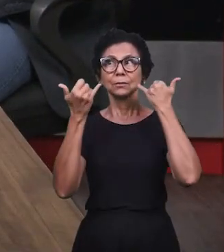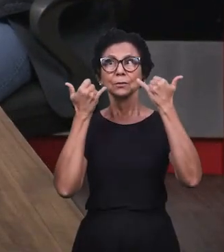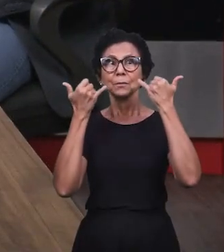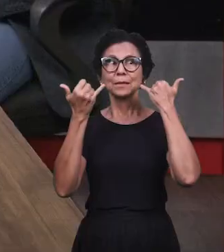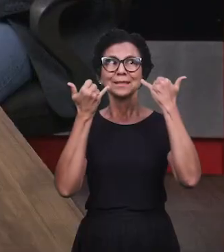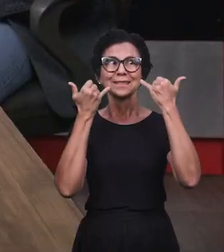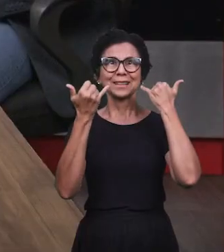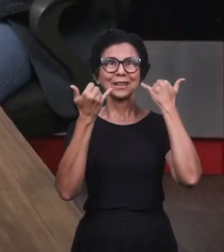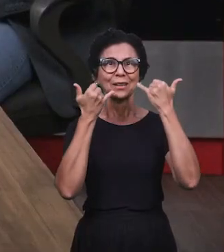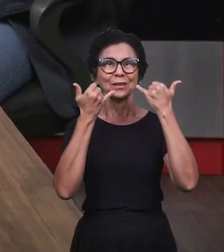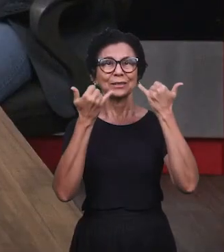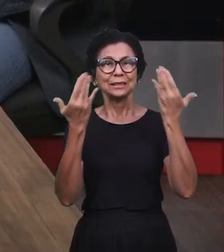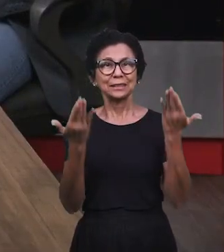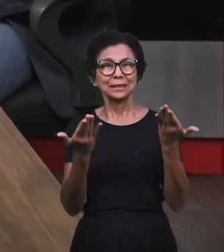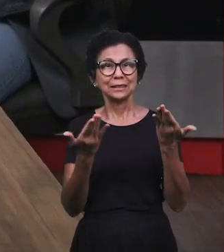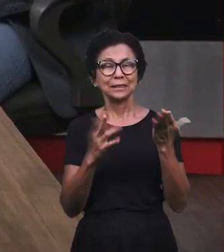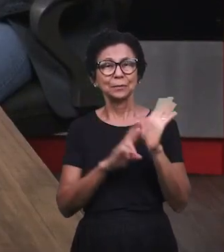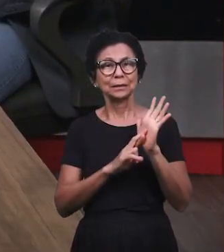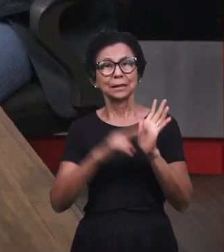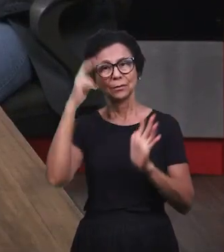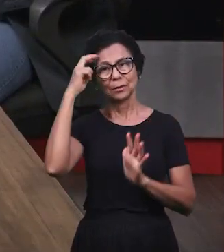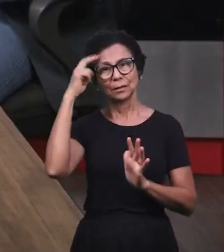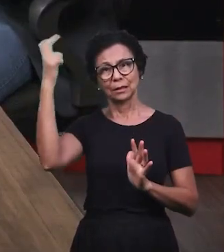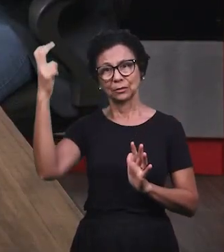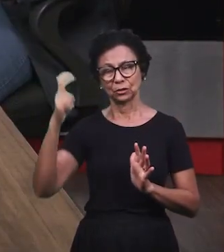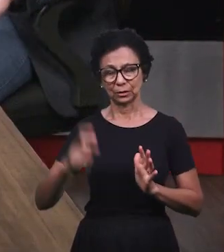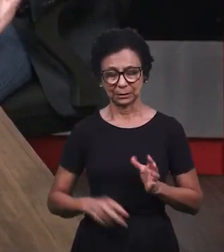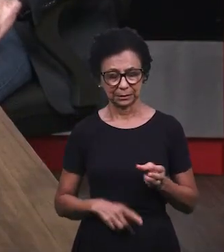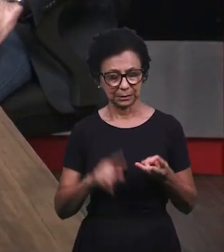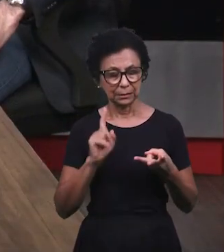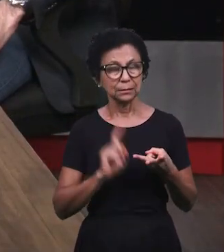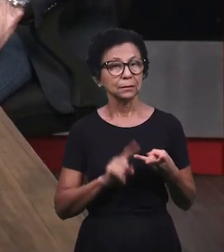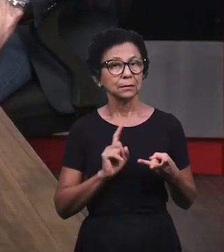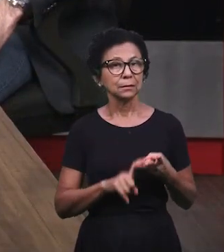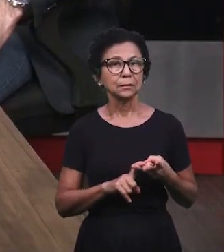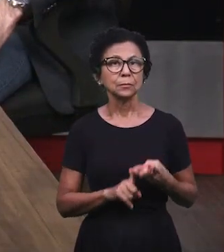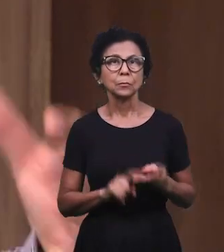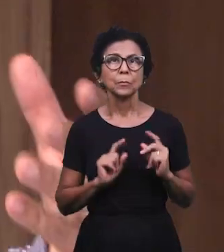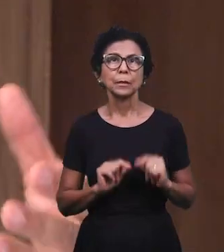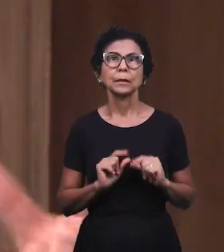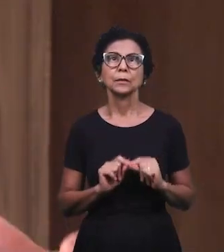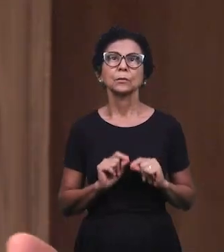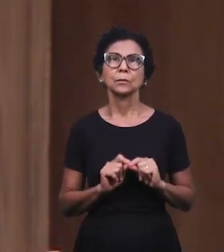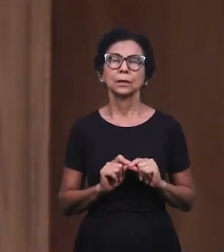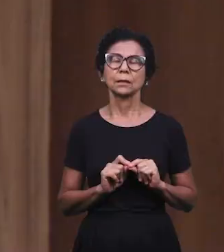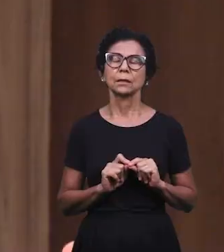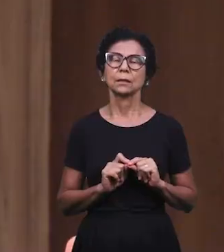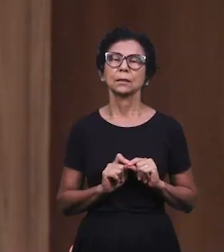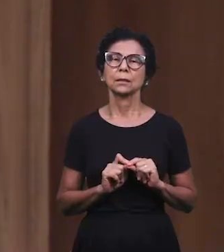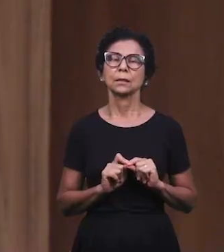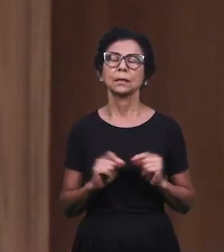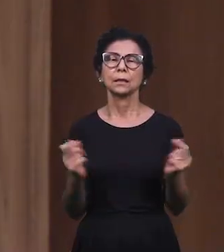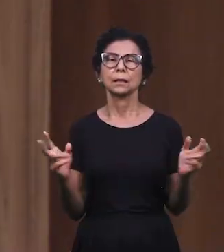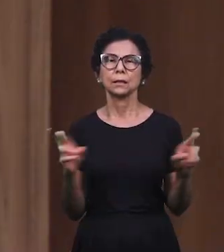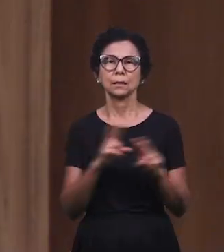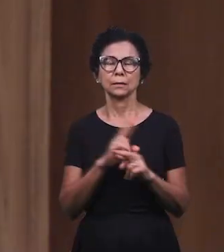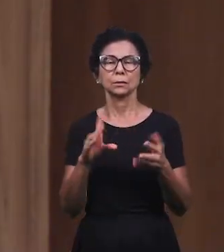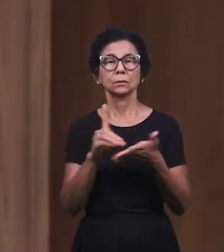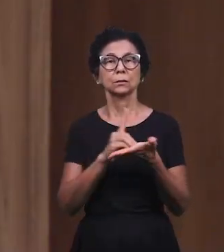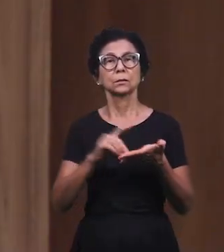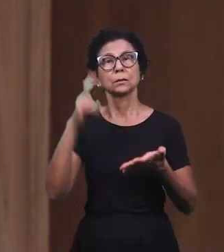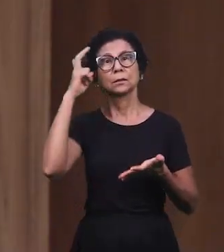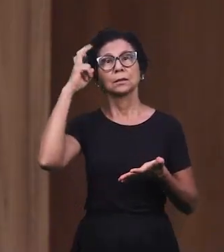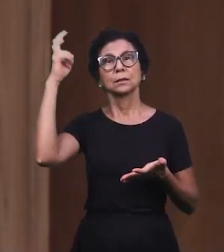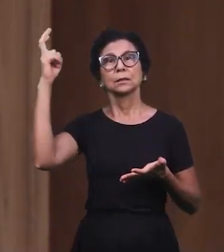de inteligência. Sim. Um outro elemento que diz respeito ao design inteligente é a